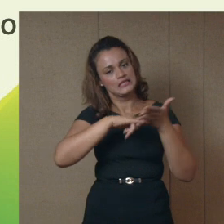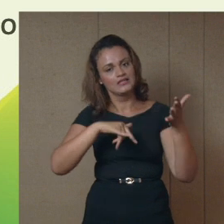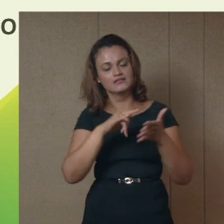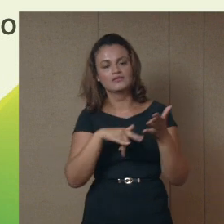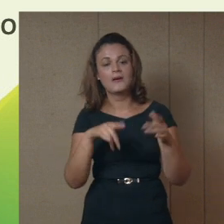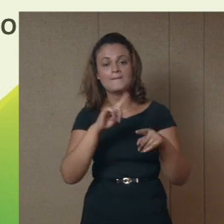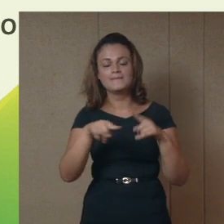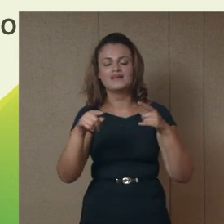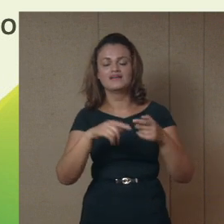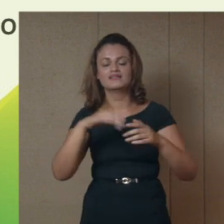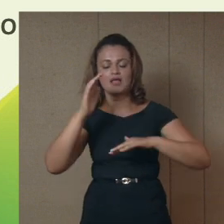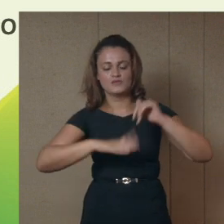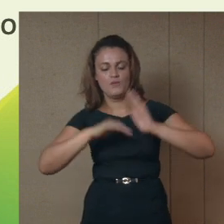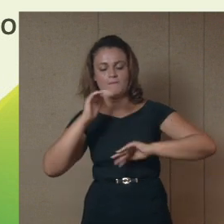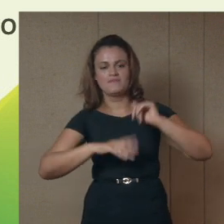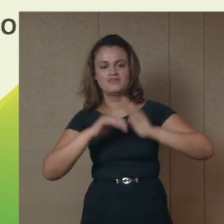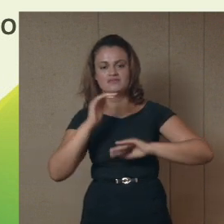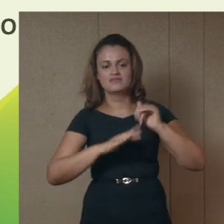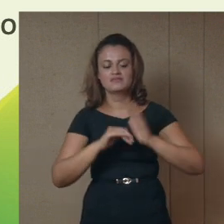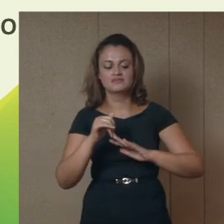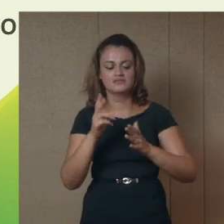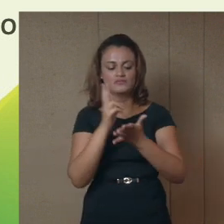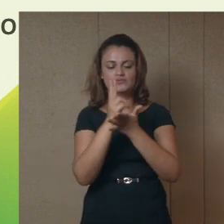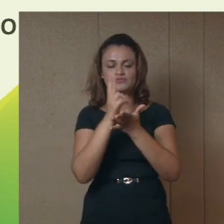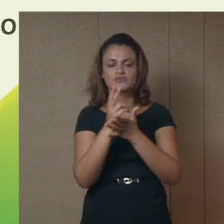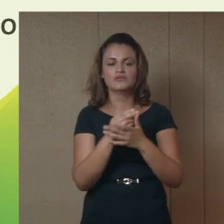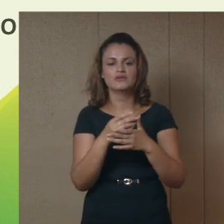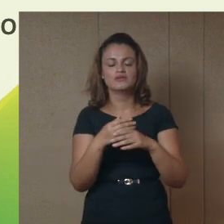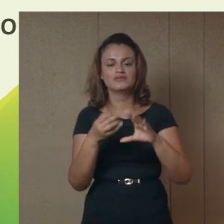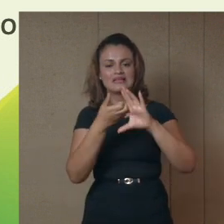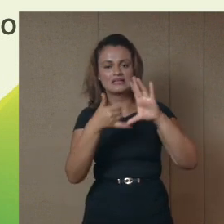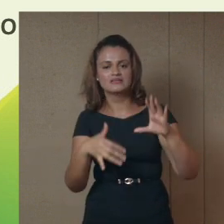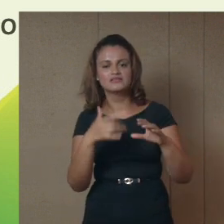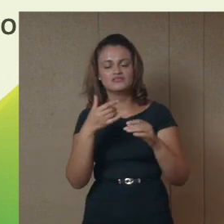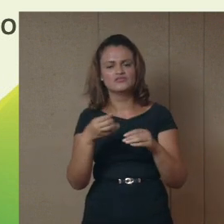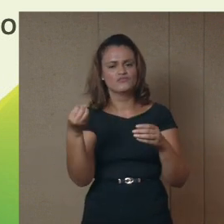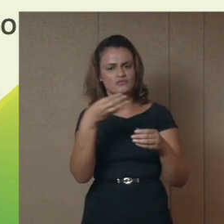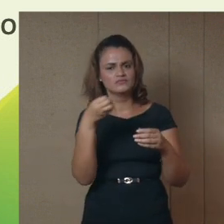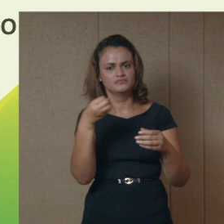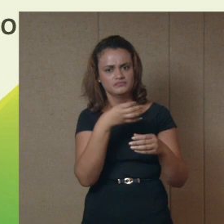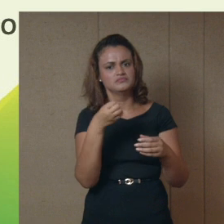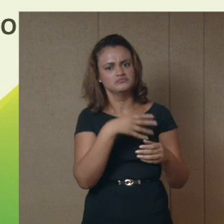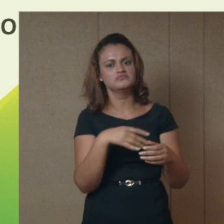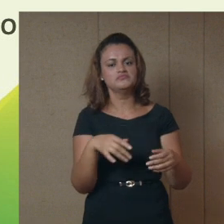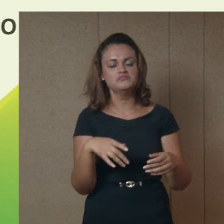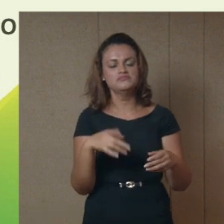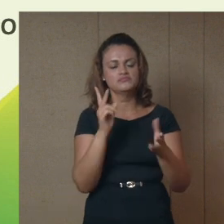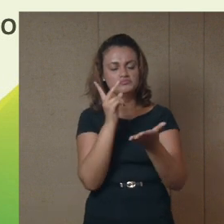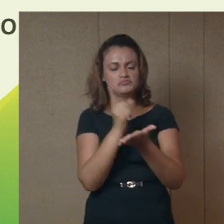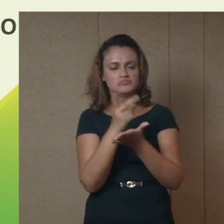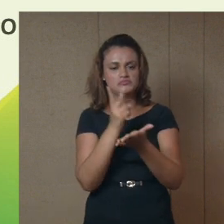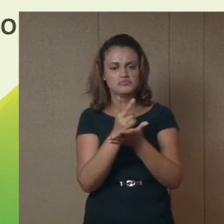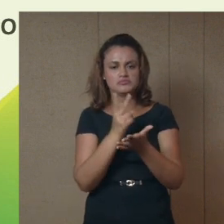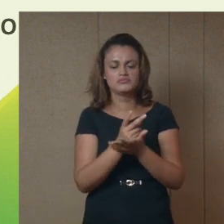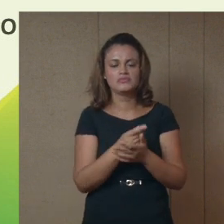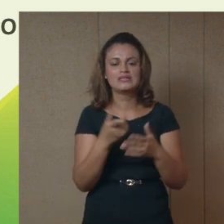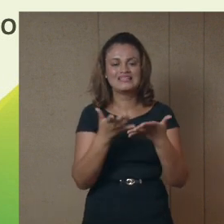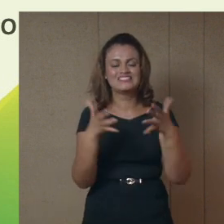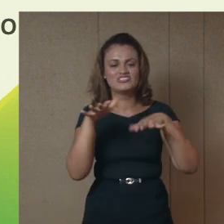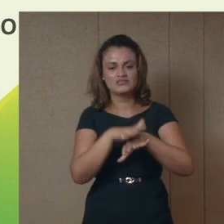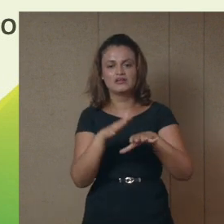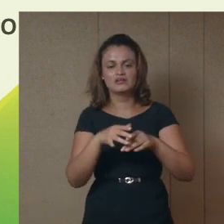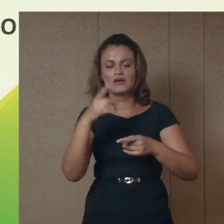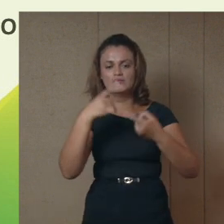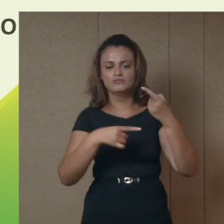sede fixa as competências eles guardam ainda muita similaridade do que vinha já dá da atuação que é de